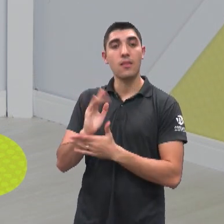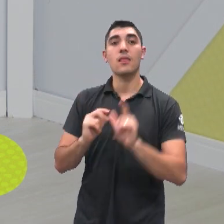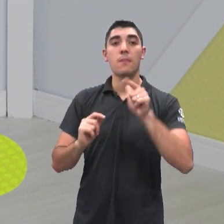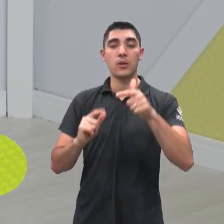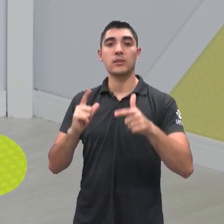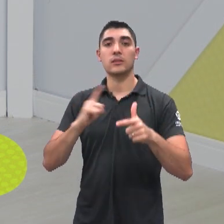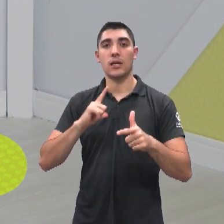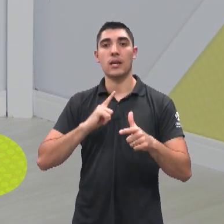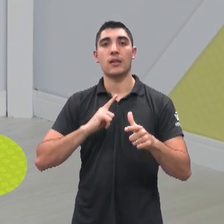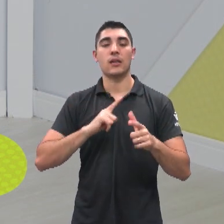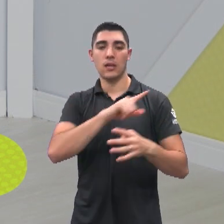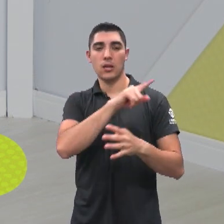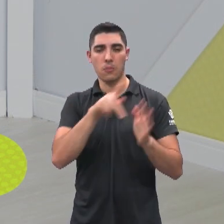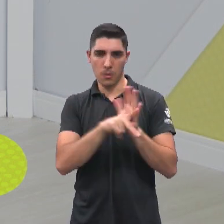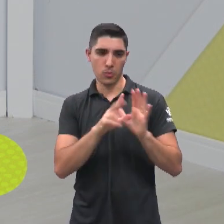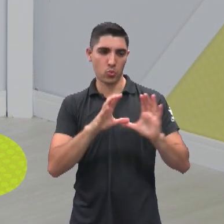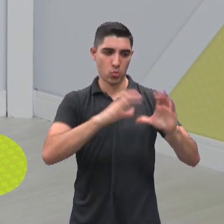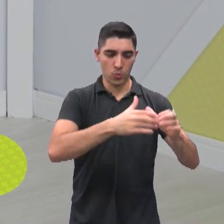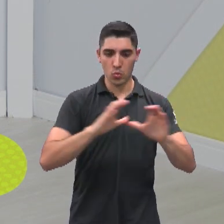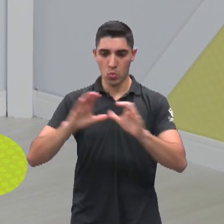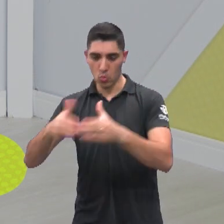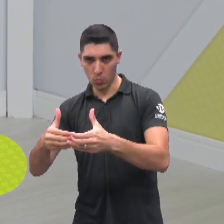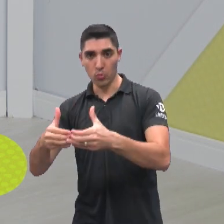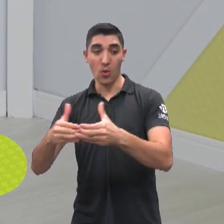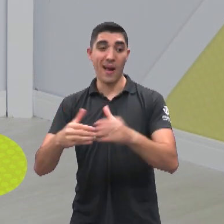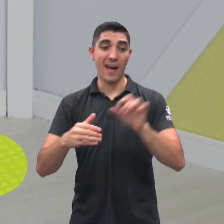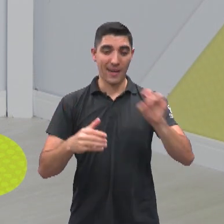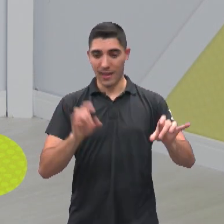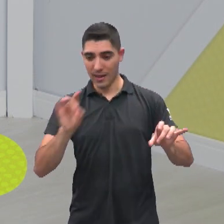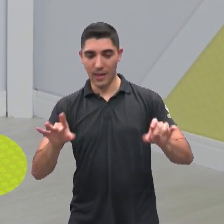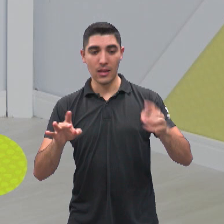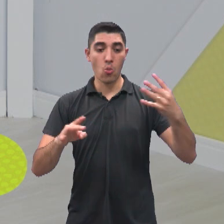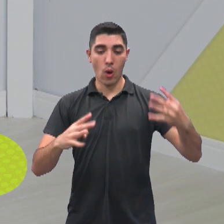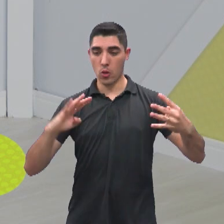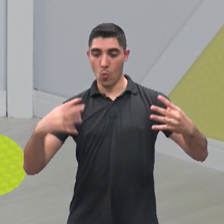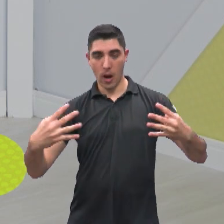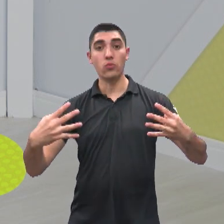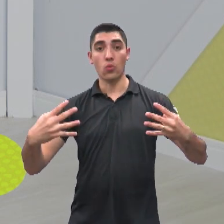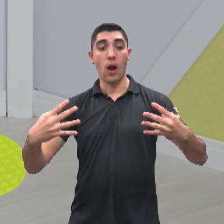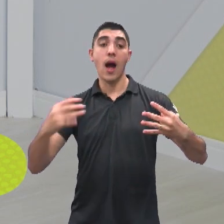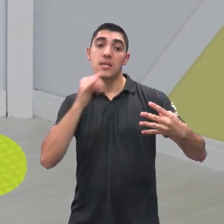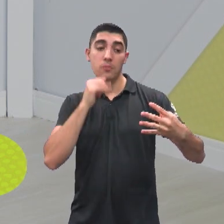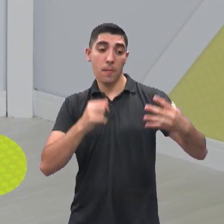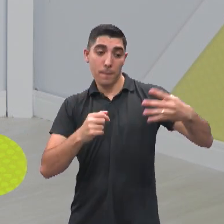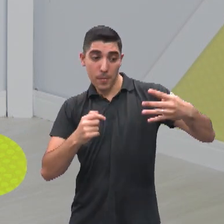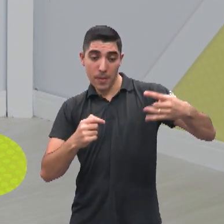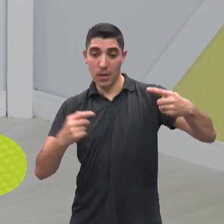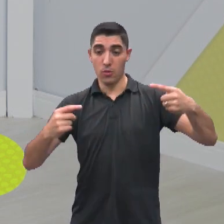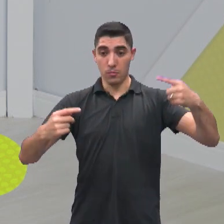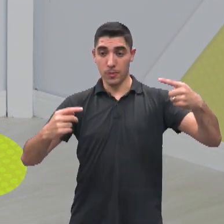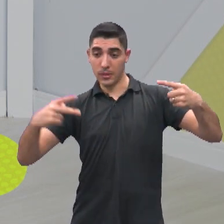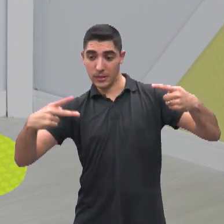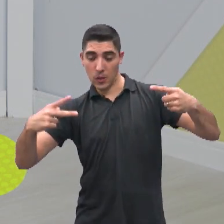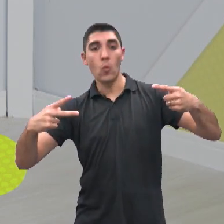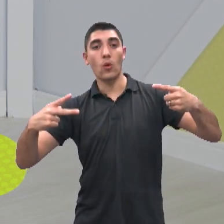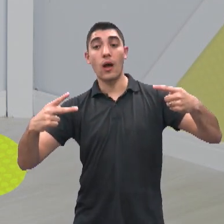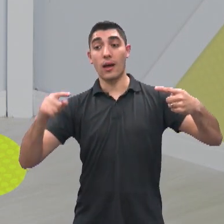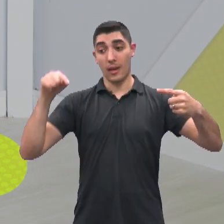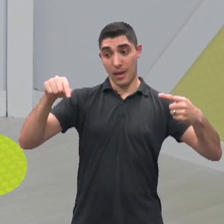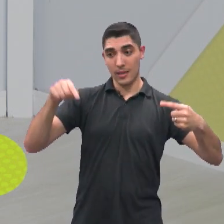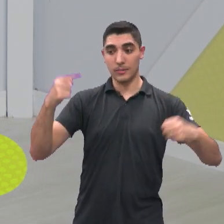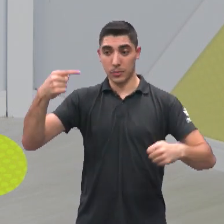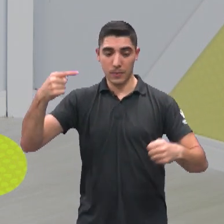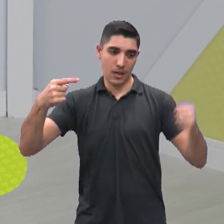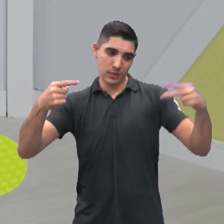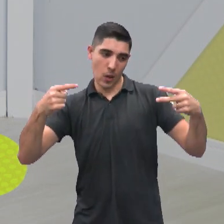todo mundo joga contra todo mundo dentro dos seus grupos, e aí o primeiro enfrenta o segundo do outro grupo, e o primeiro do outro grupo enfrenta